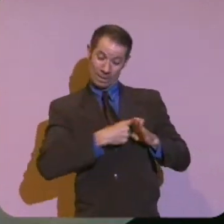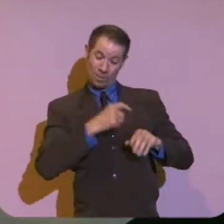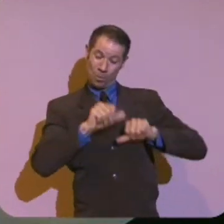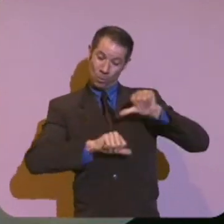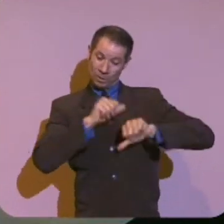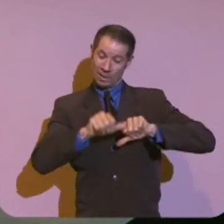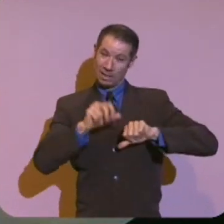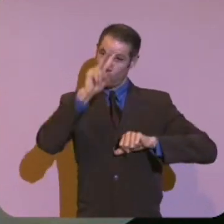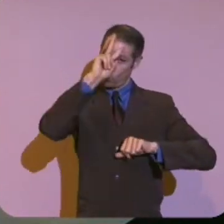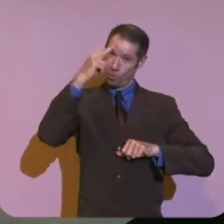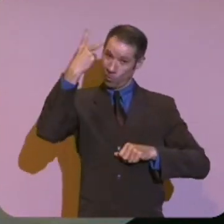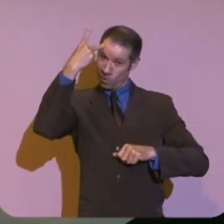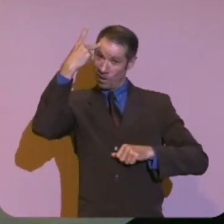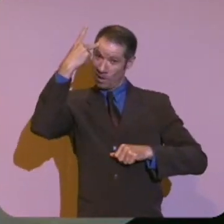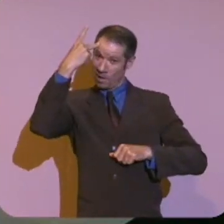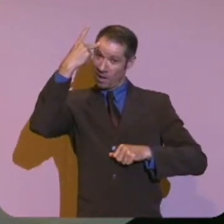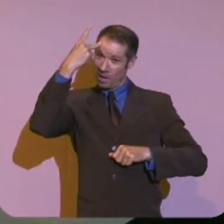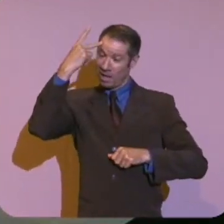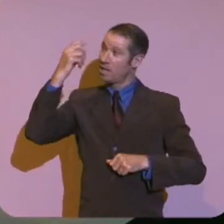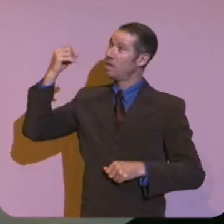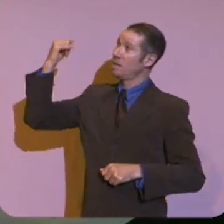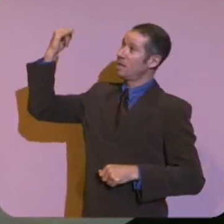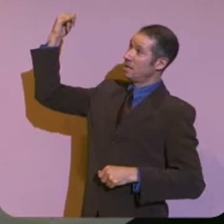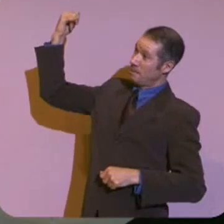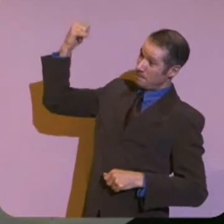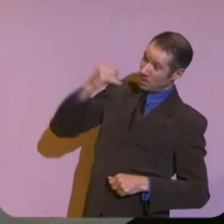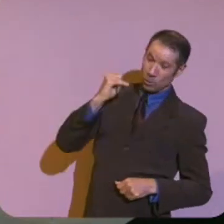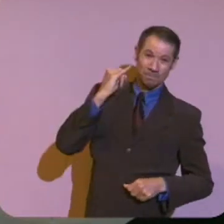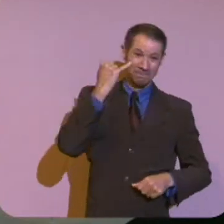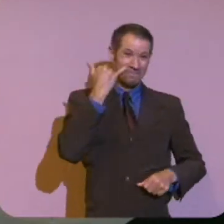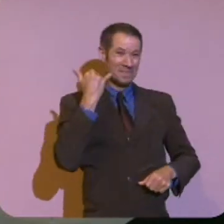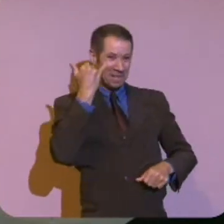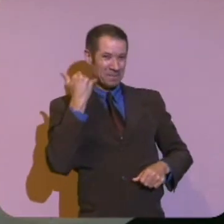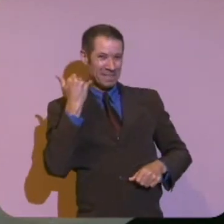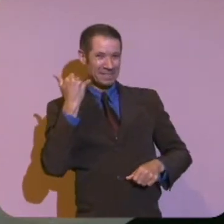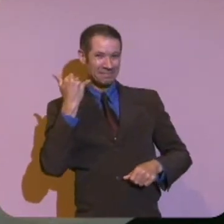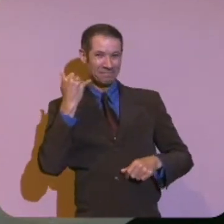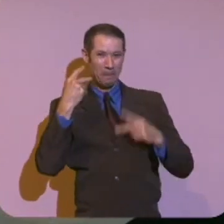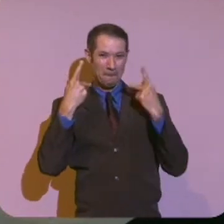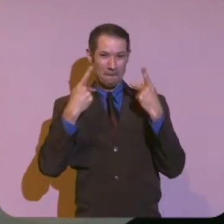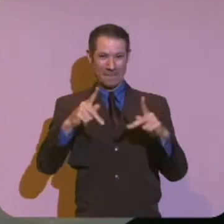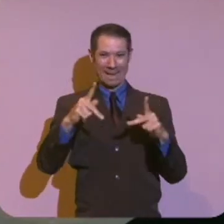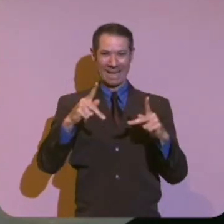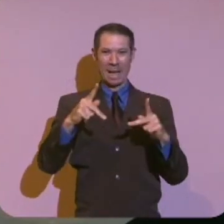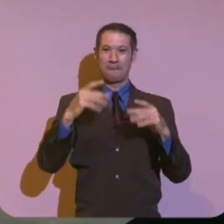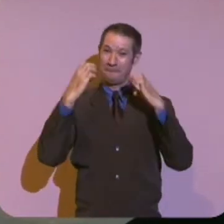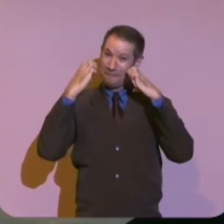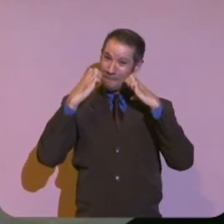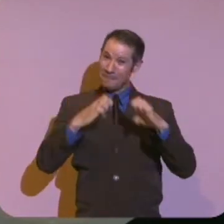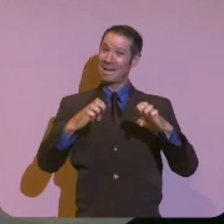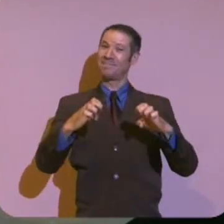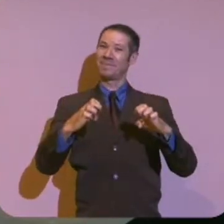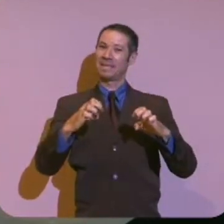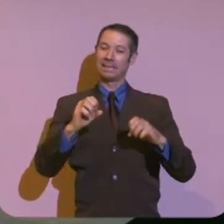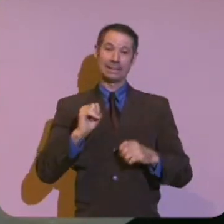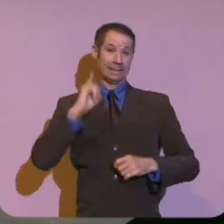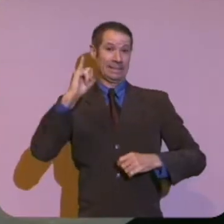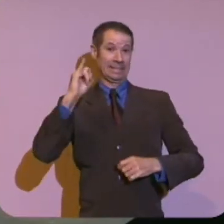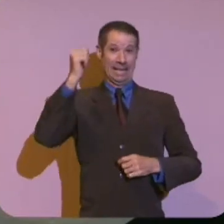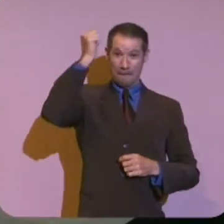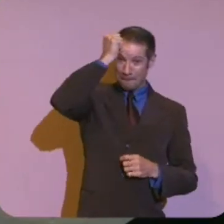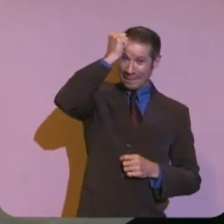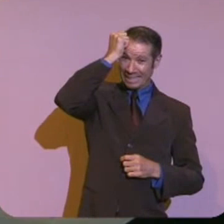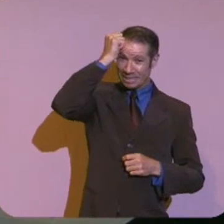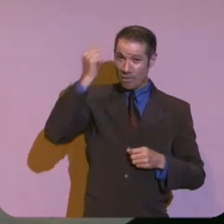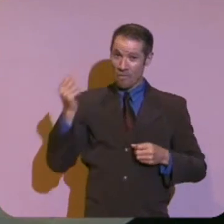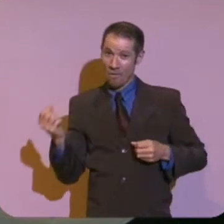mas ainda assim Ele mandou Jeremias pregar essa mensagem. Pois se eles se arrependessem